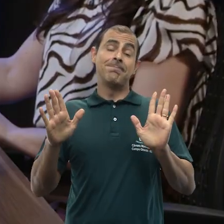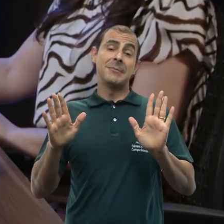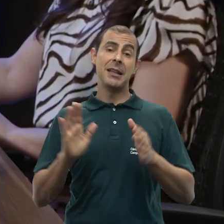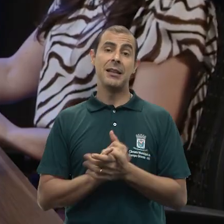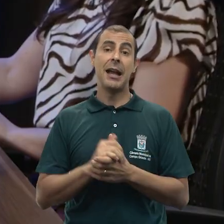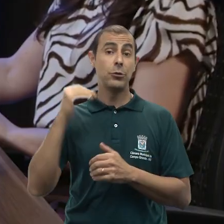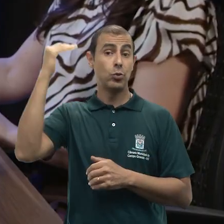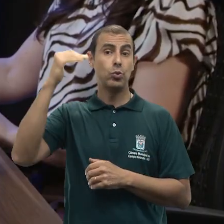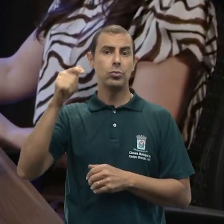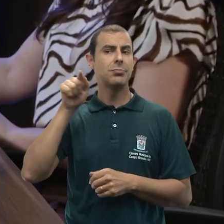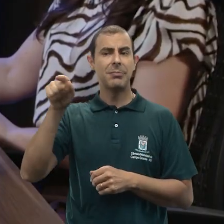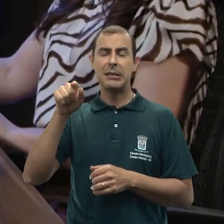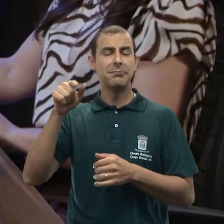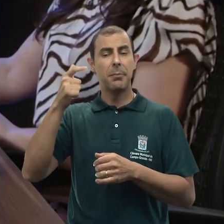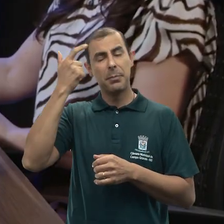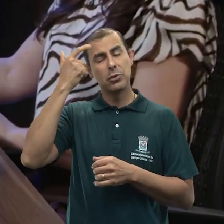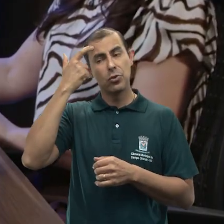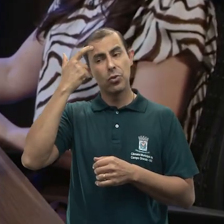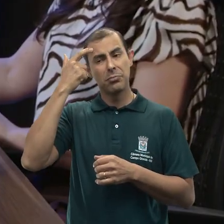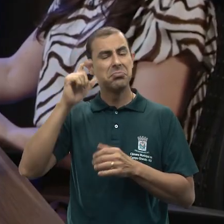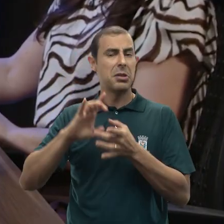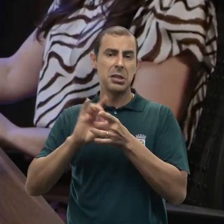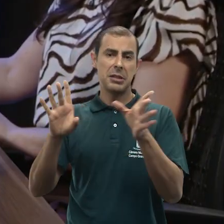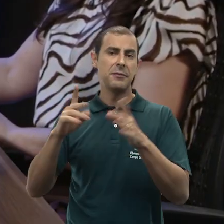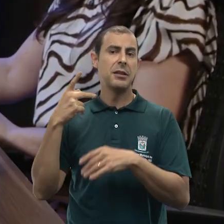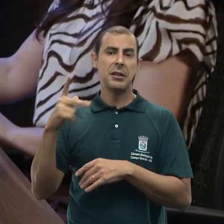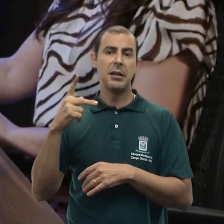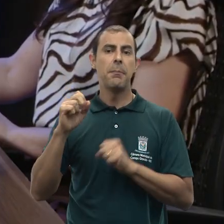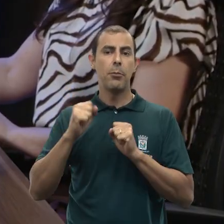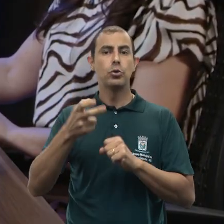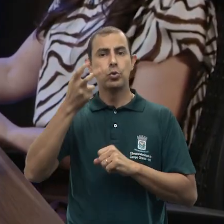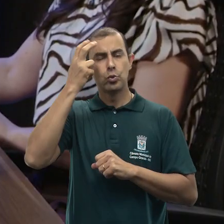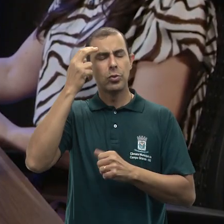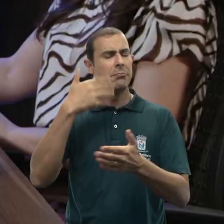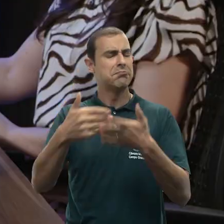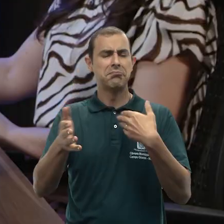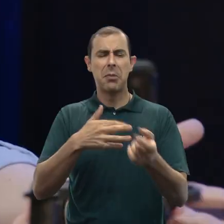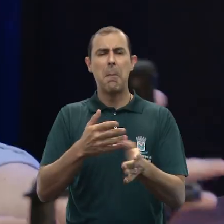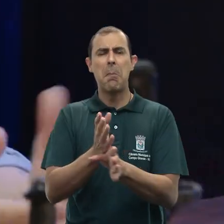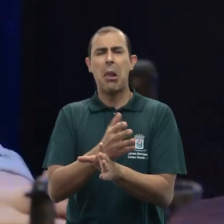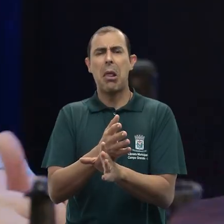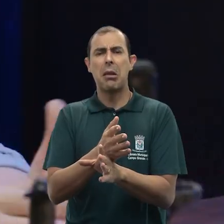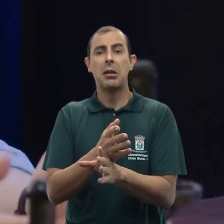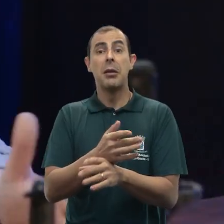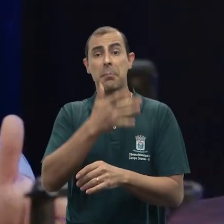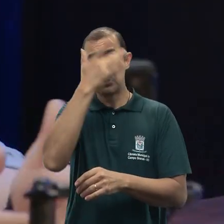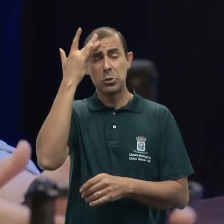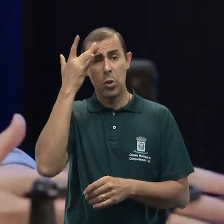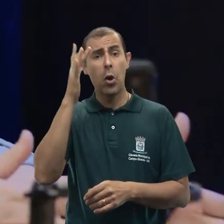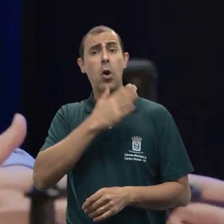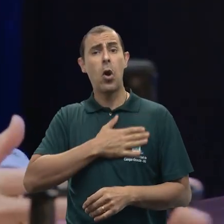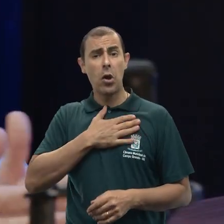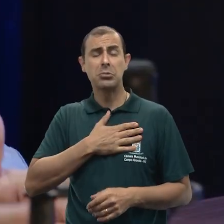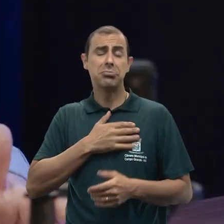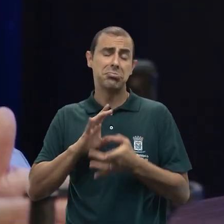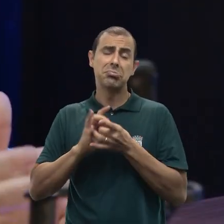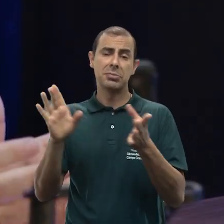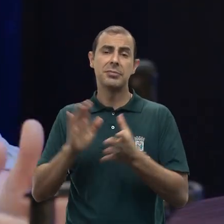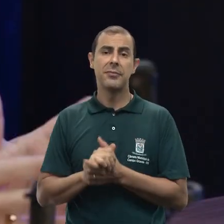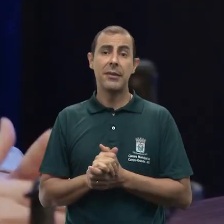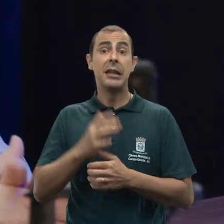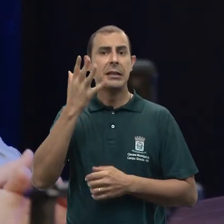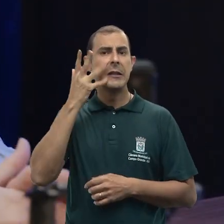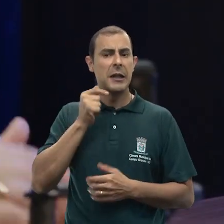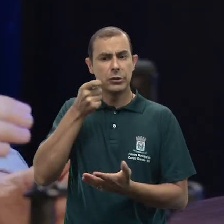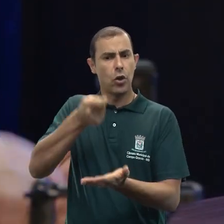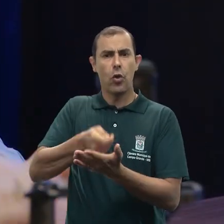vive num país que se diz democrático, e as pessoas podem produzir no ambiente cultural qualquer tipo de porcaria e consome quem quer. Agora, a